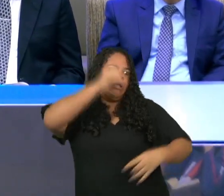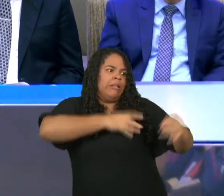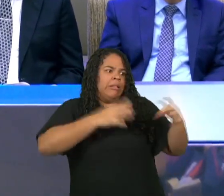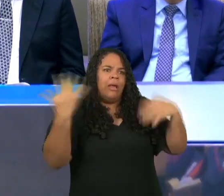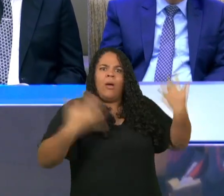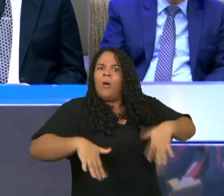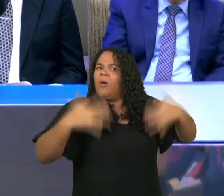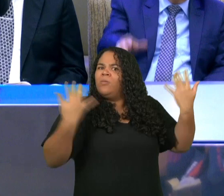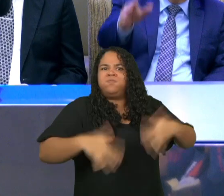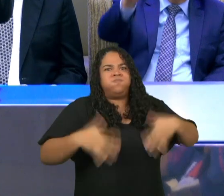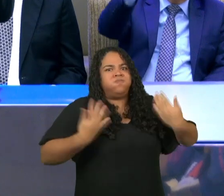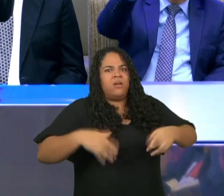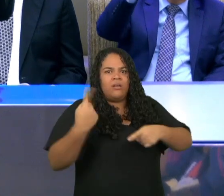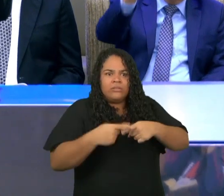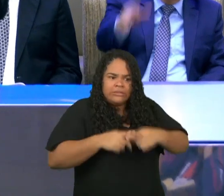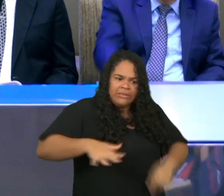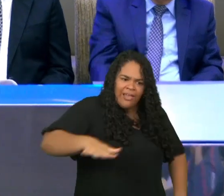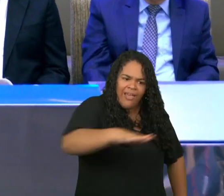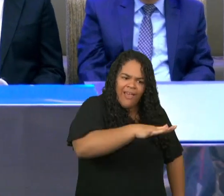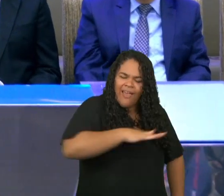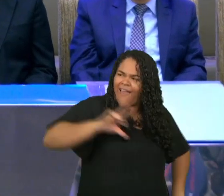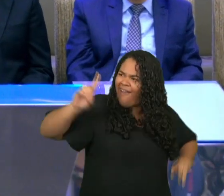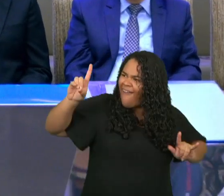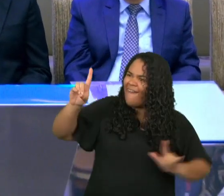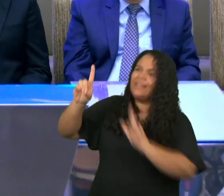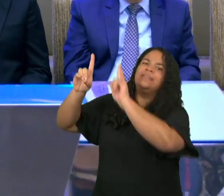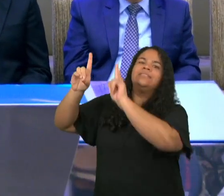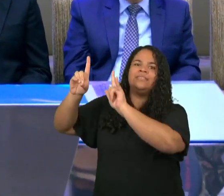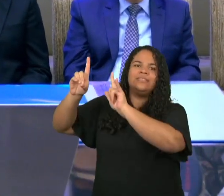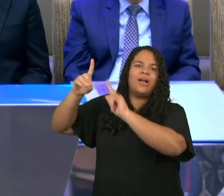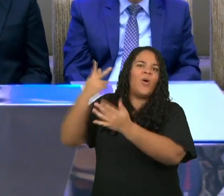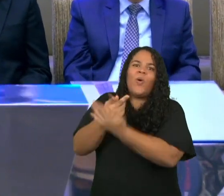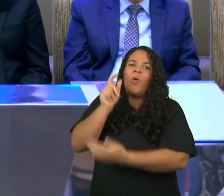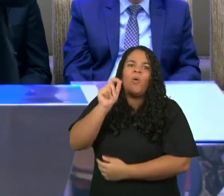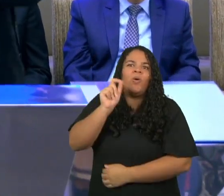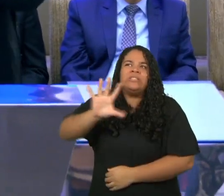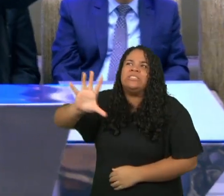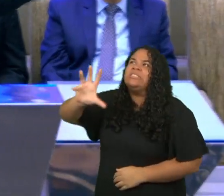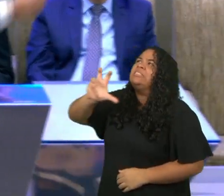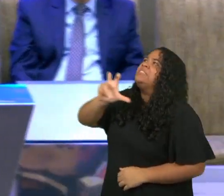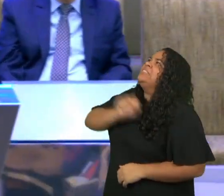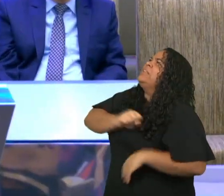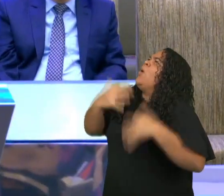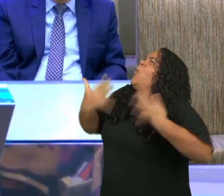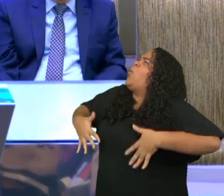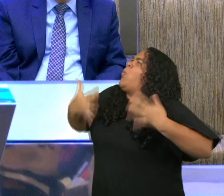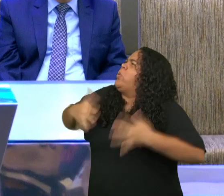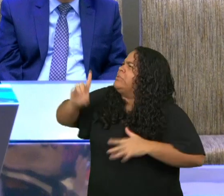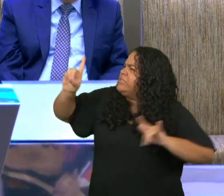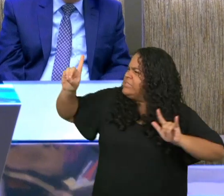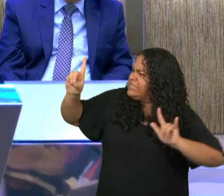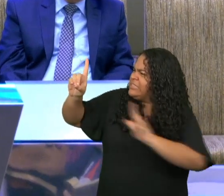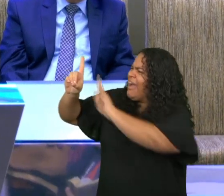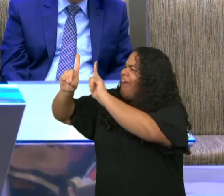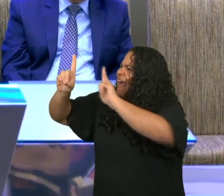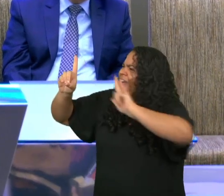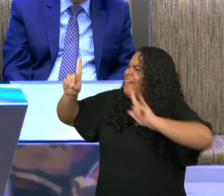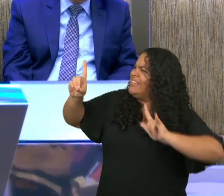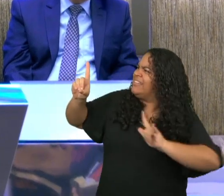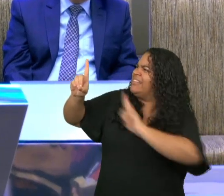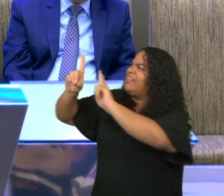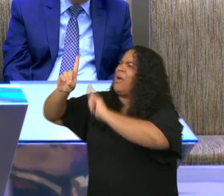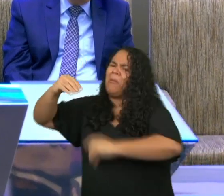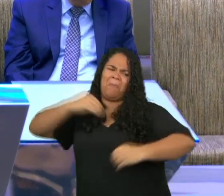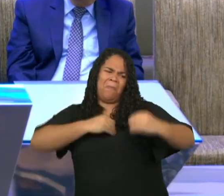houver um amante de Deus, haverá um apaixonado por ele, que vai dizer: meu negócio é